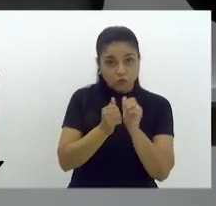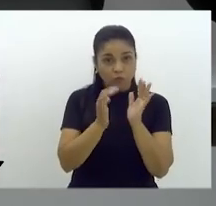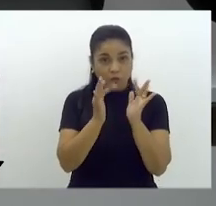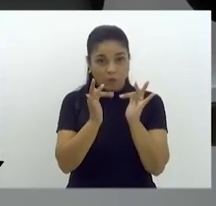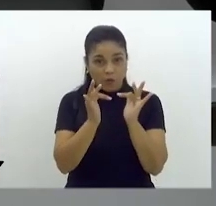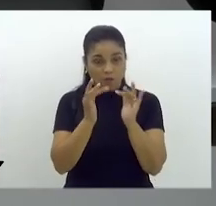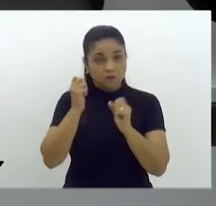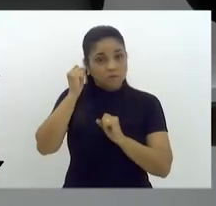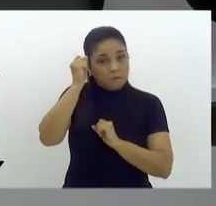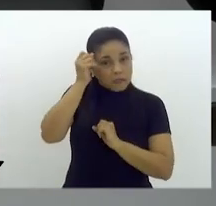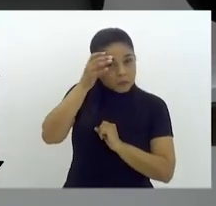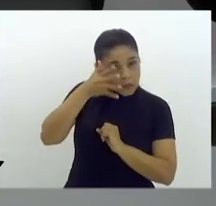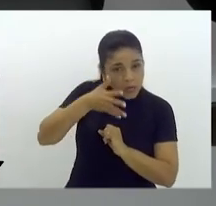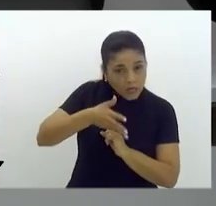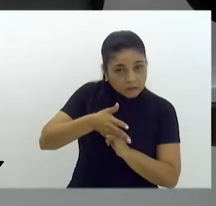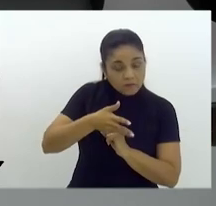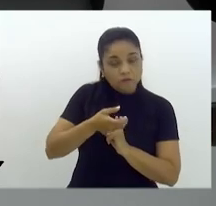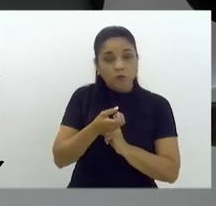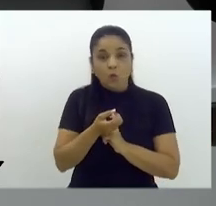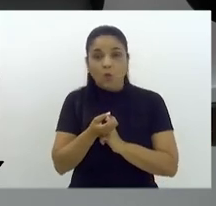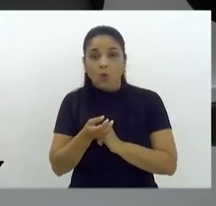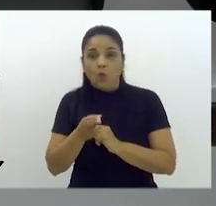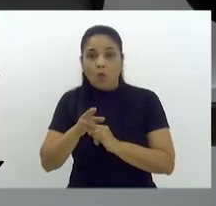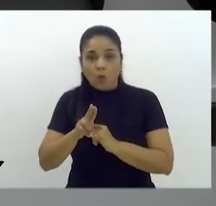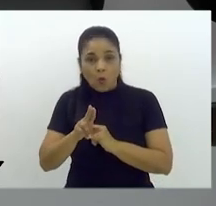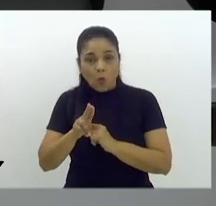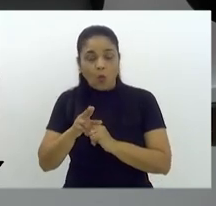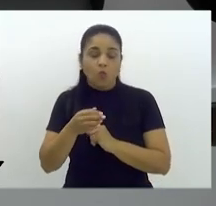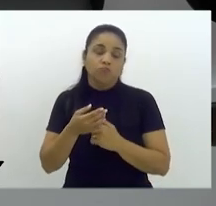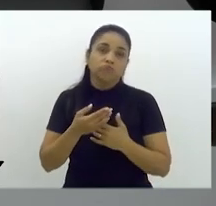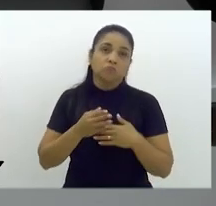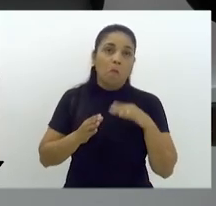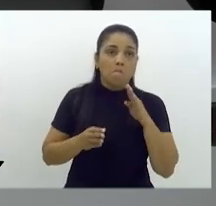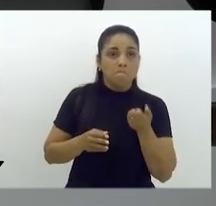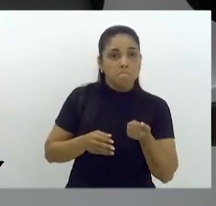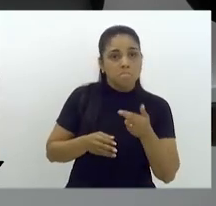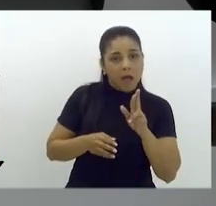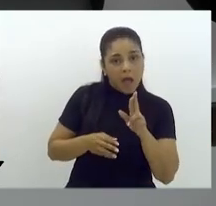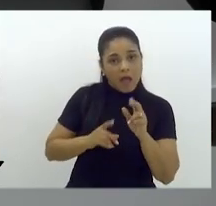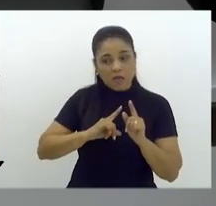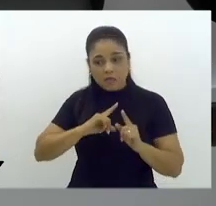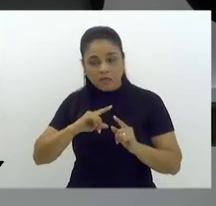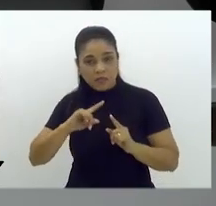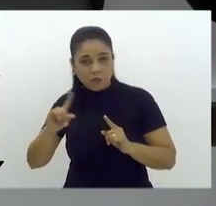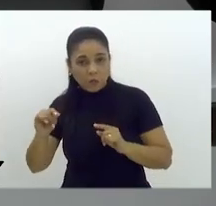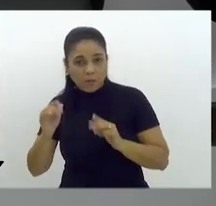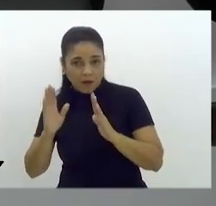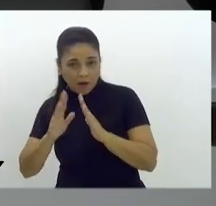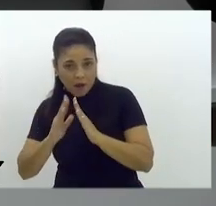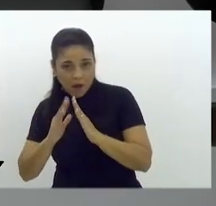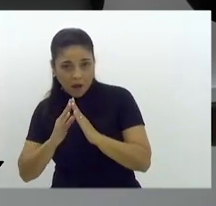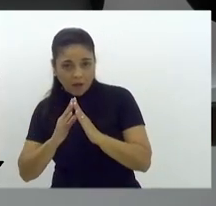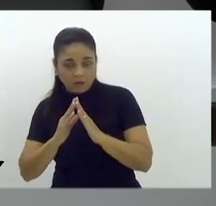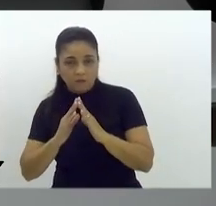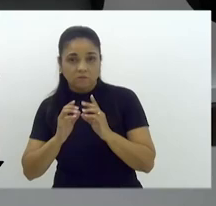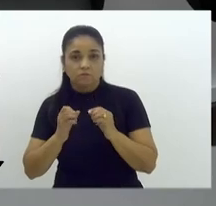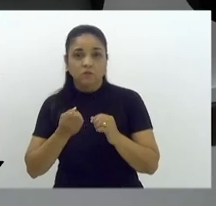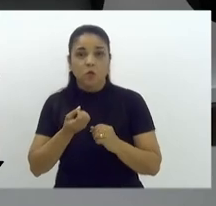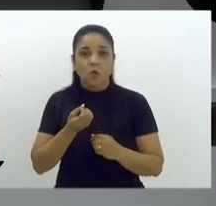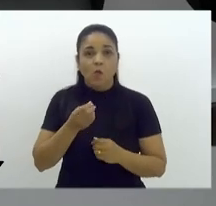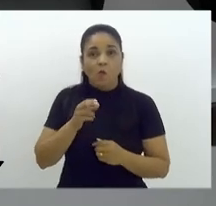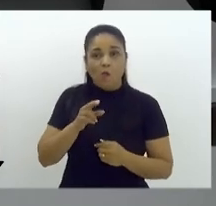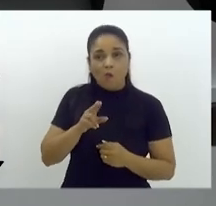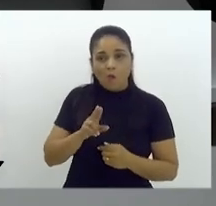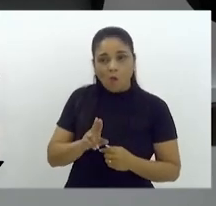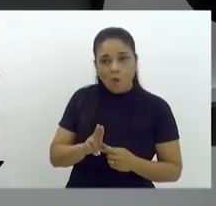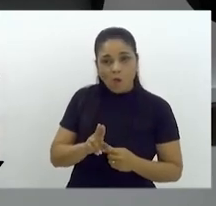madrugada ou tinha saído de bares é nós tivemos tivemos notícia